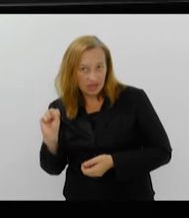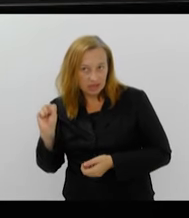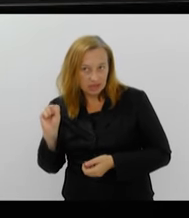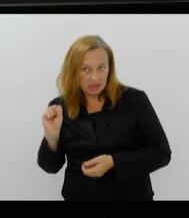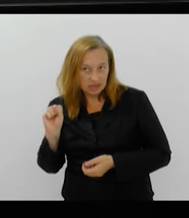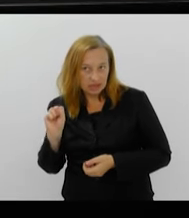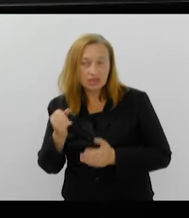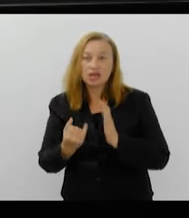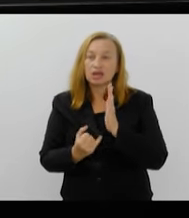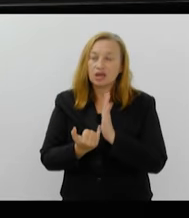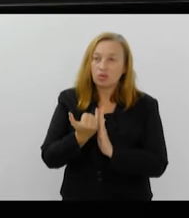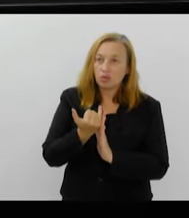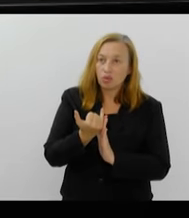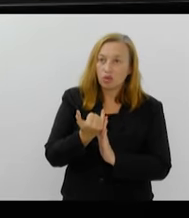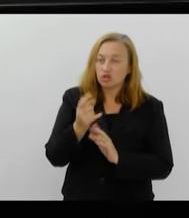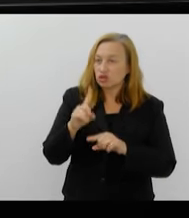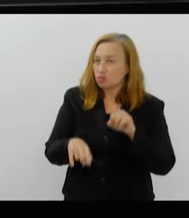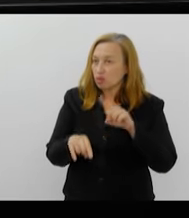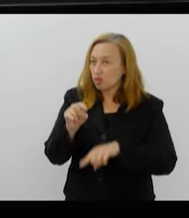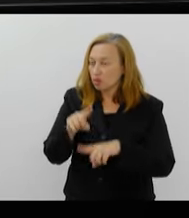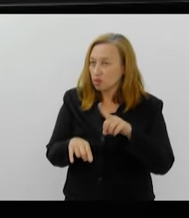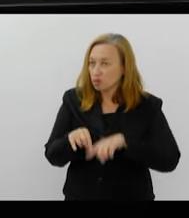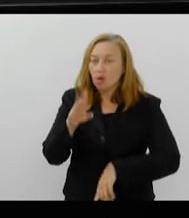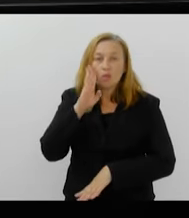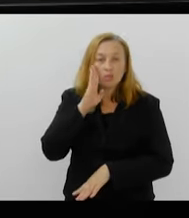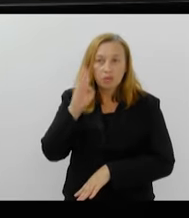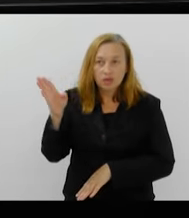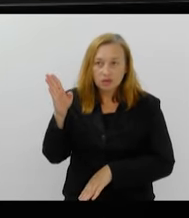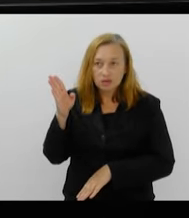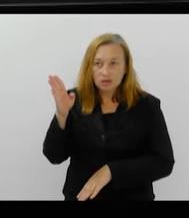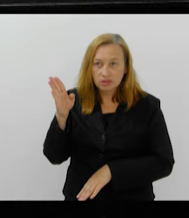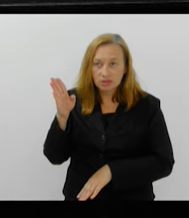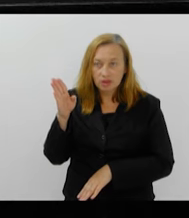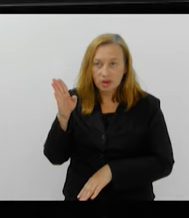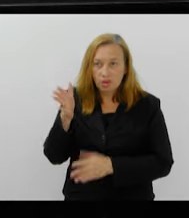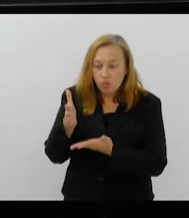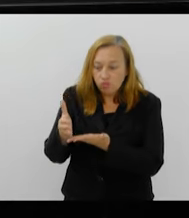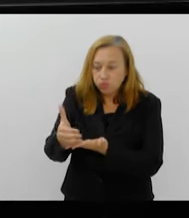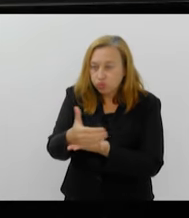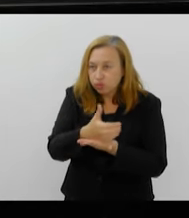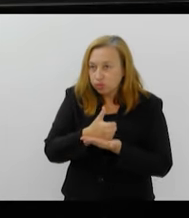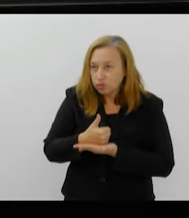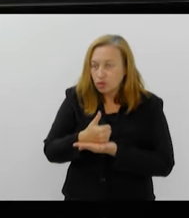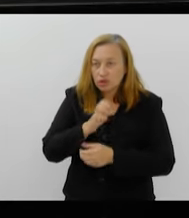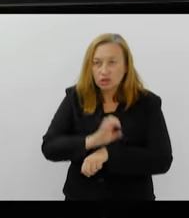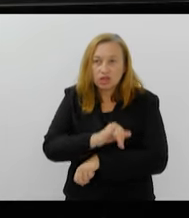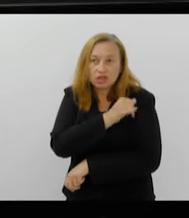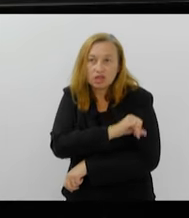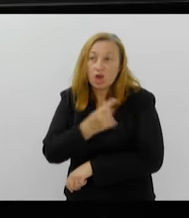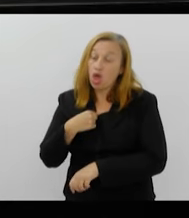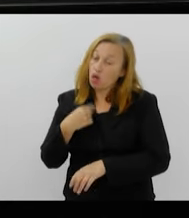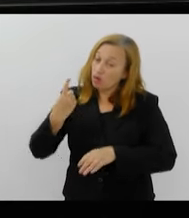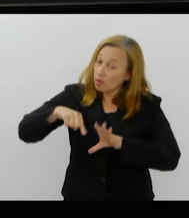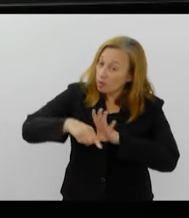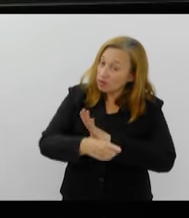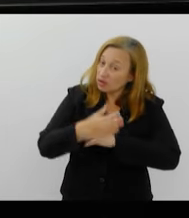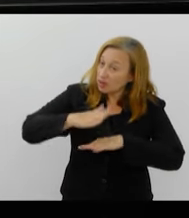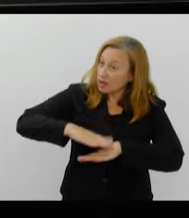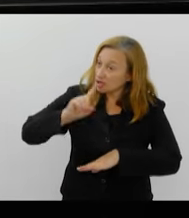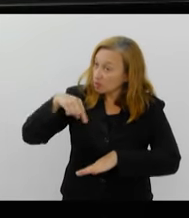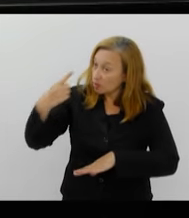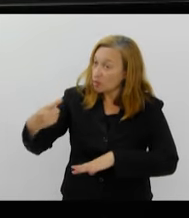Mercadorias e Serviços, que é a principal fonte de receita do Estado do Rio de Janeiro, e sobre o qual vou me aprofundar um pouquinho mais à